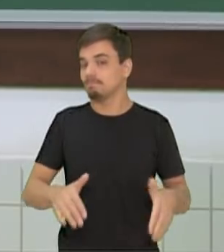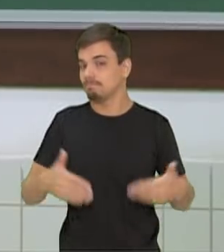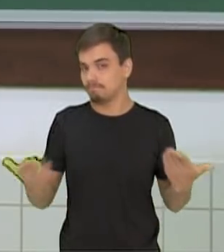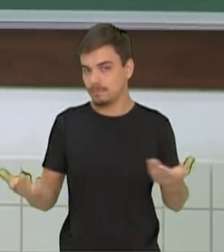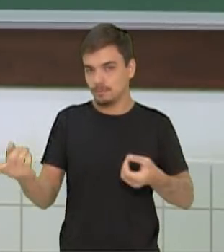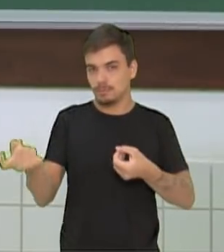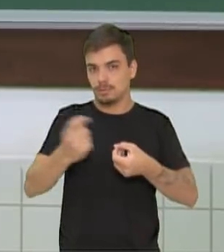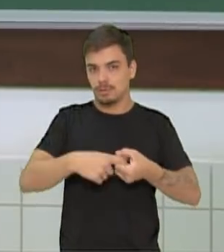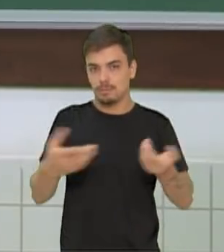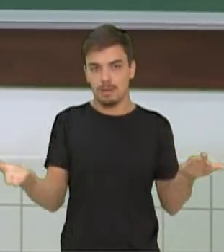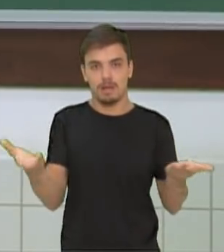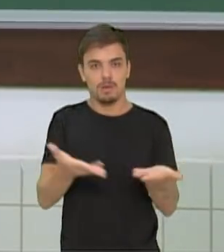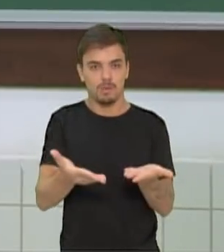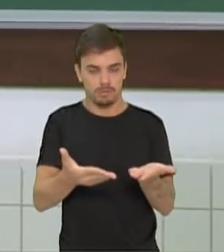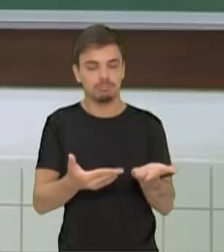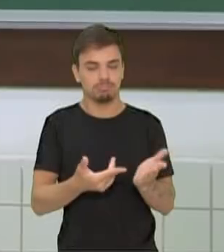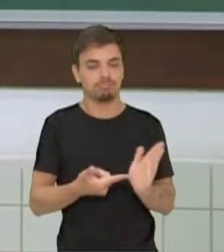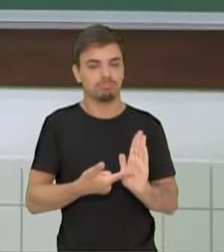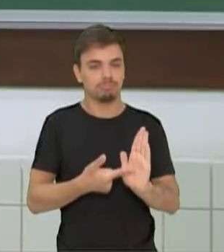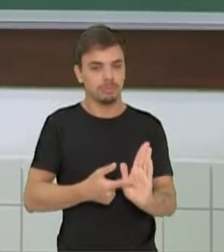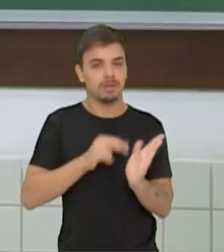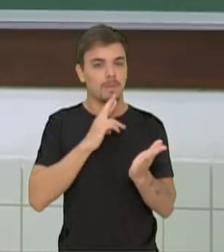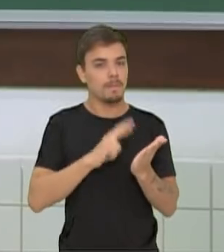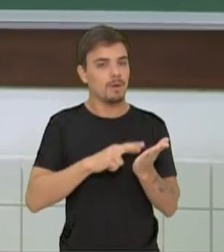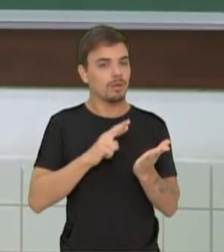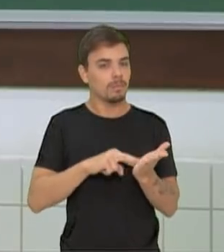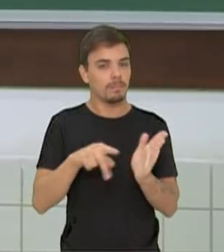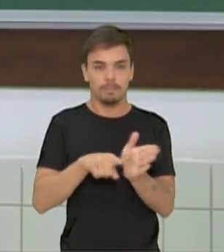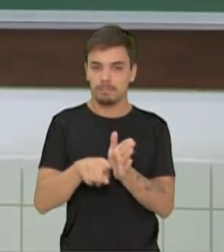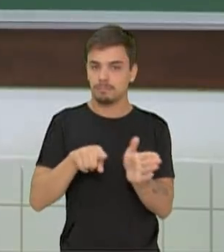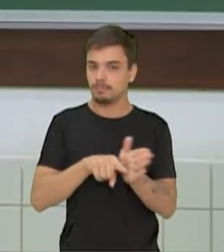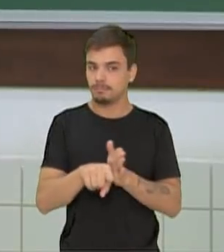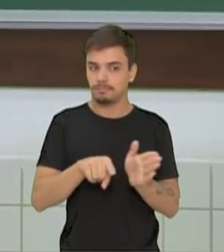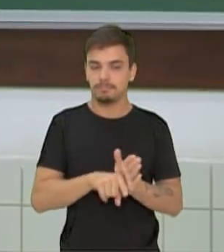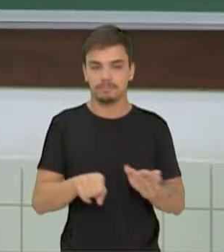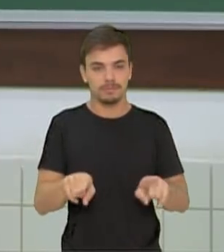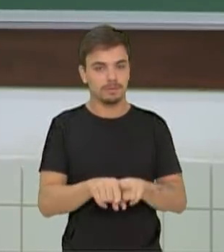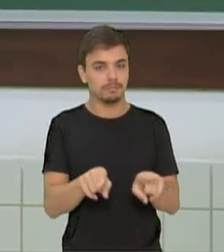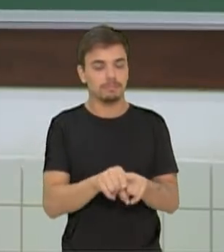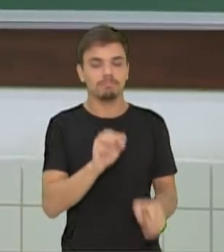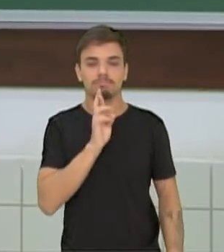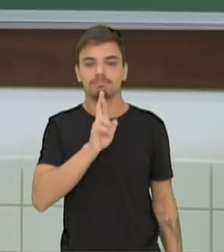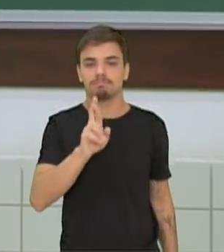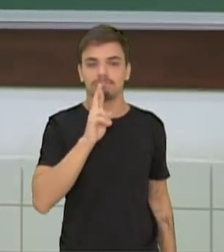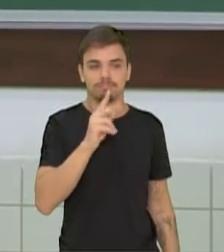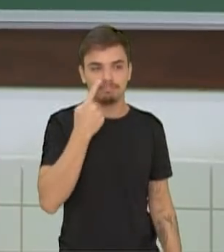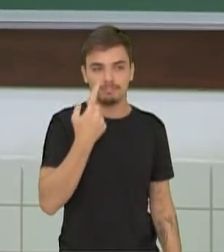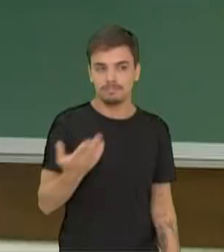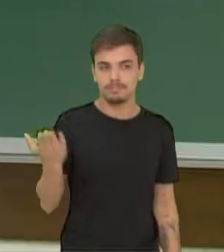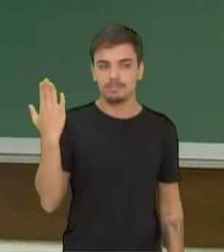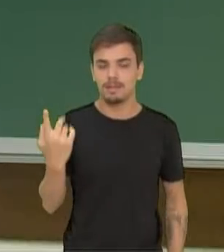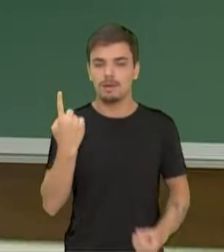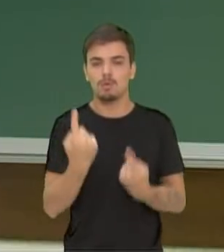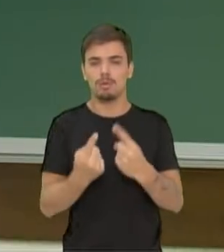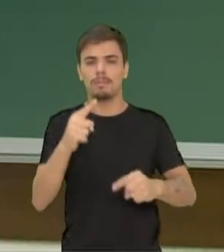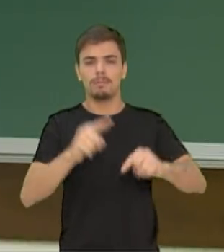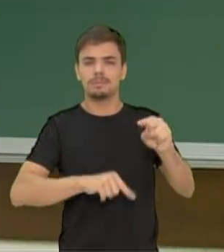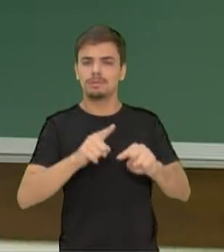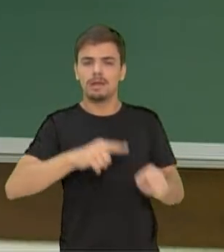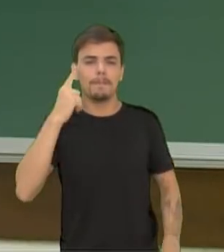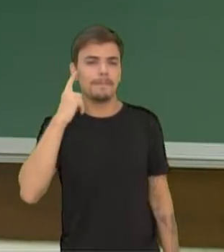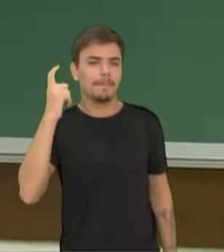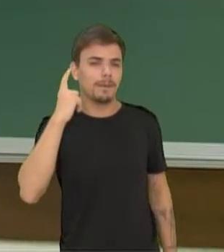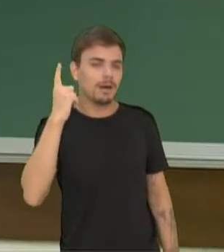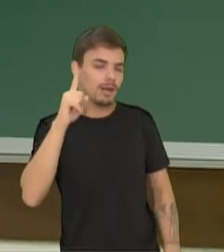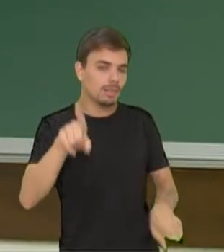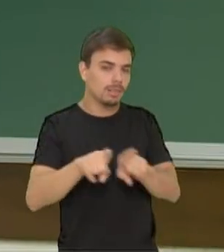Então, voltamos para o nosso resultado aqui do quiz, né? Para a nossa resposta. Olha lá, qual equipamento sonoro